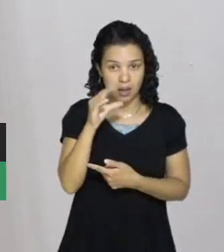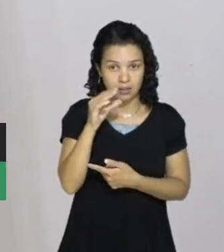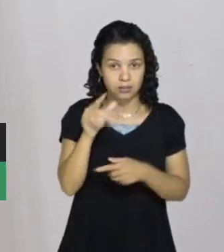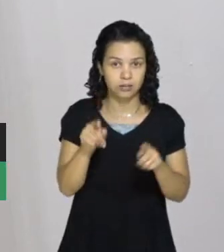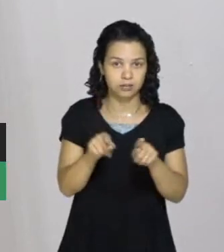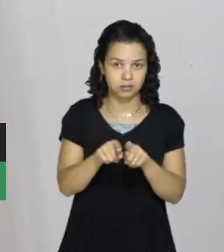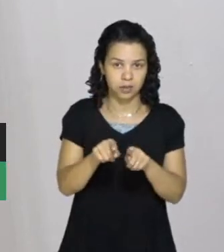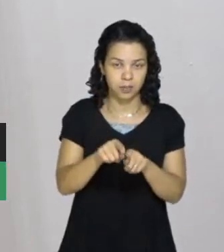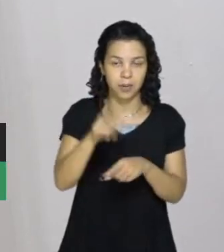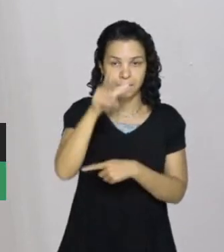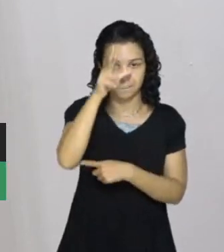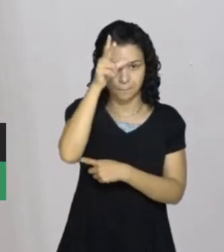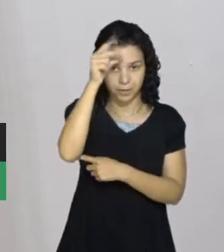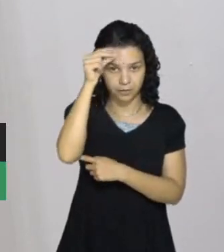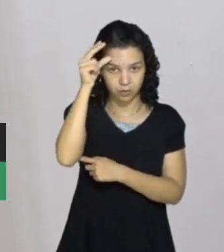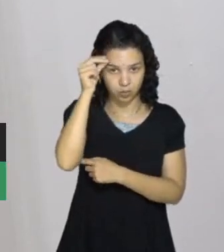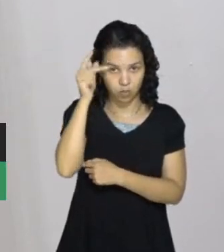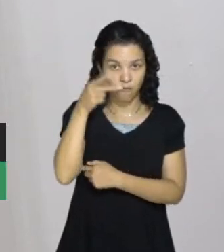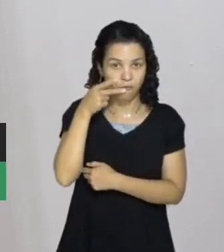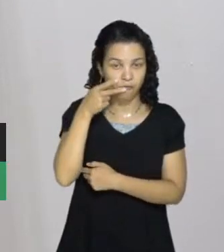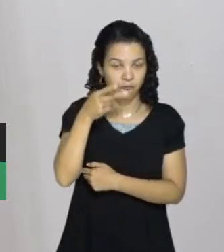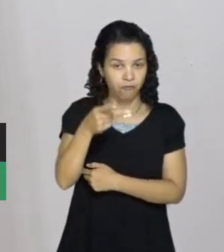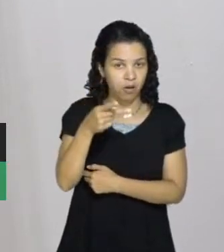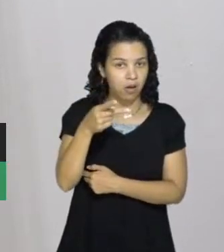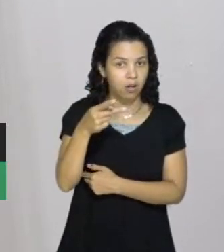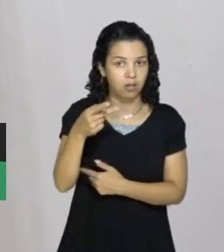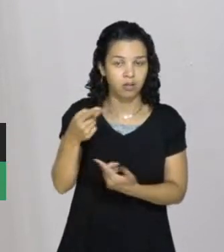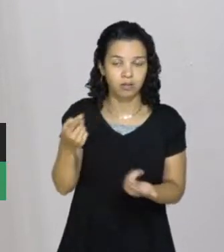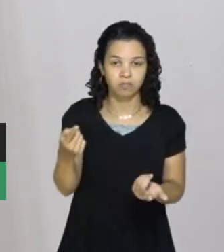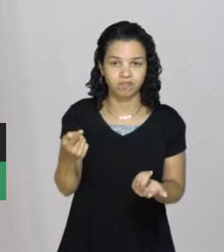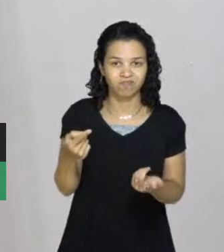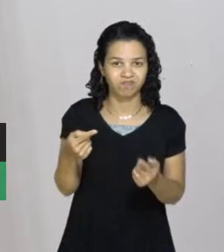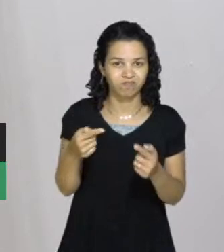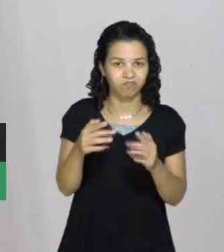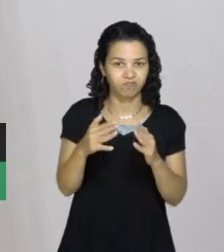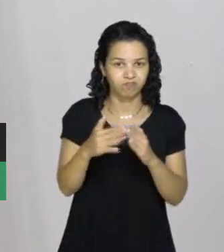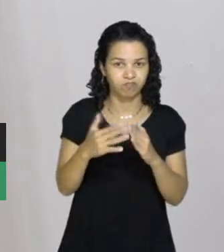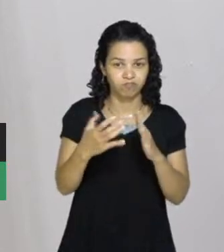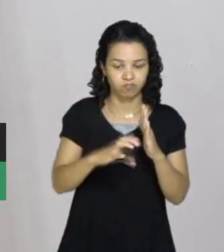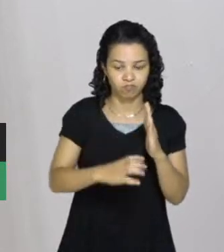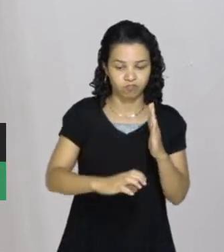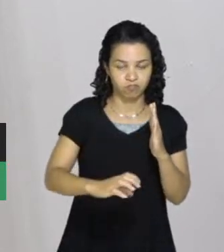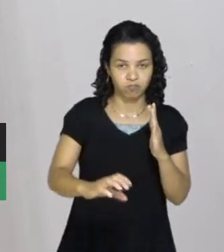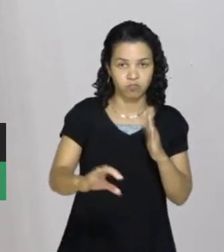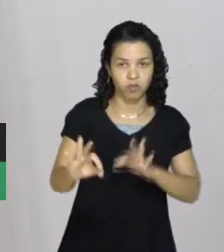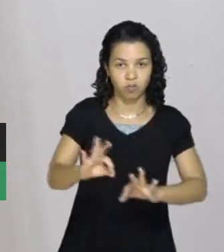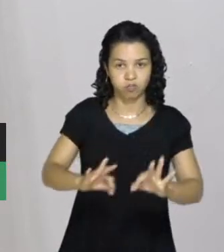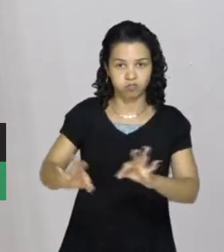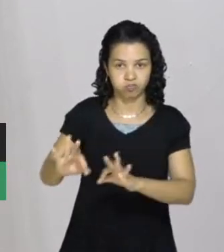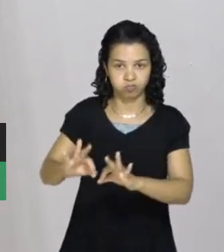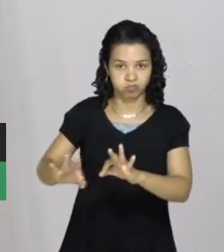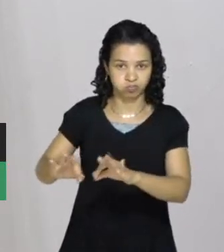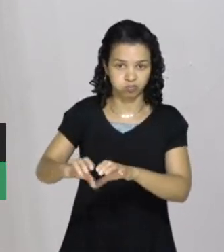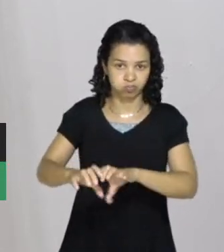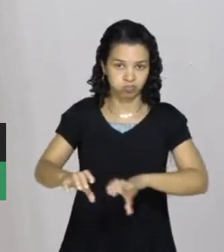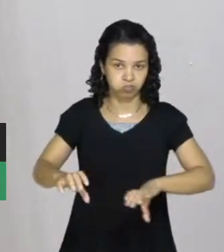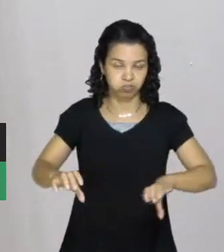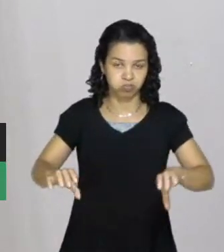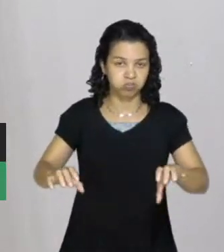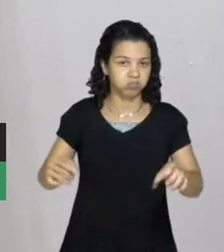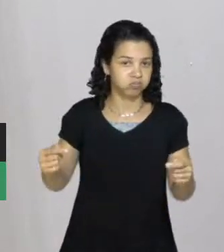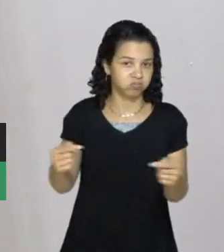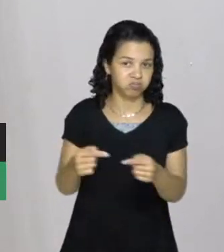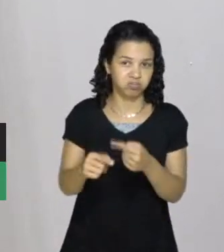alegam ser inviável instalar uma rede coletora de esgotos para